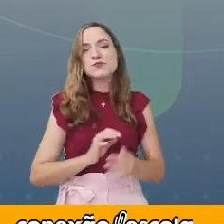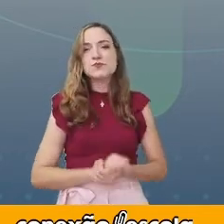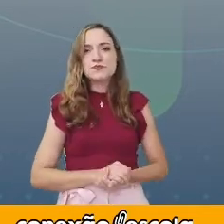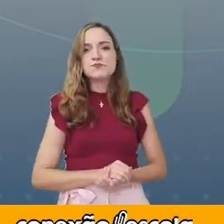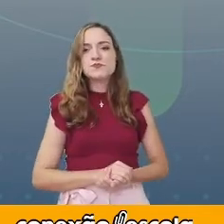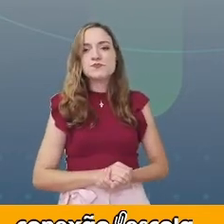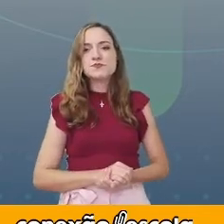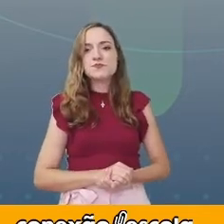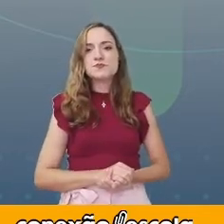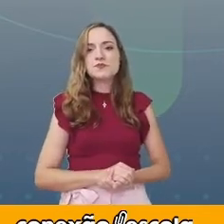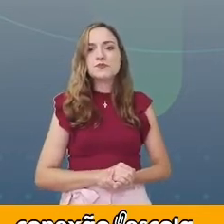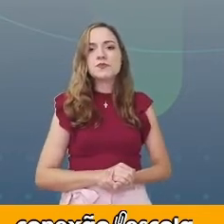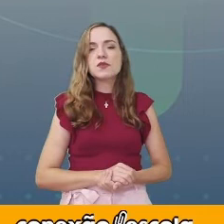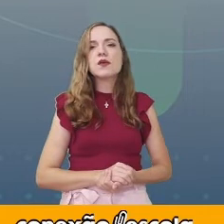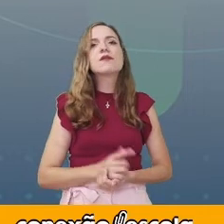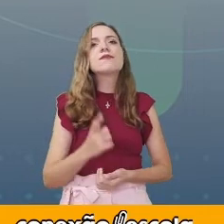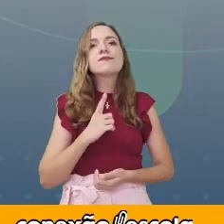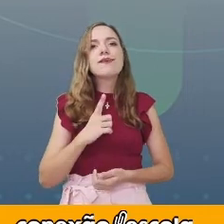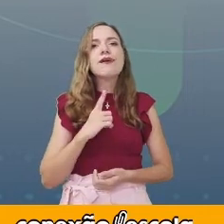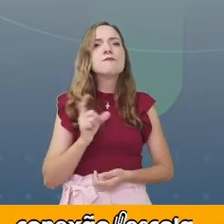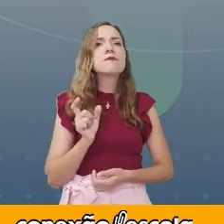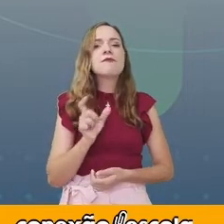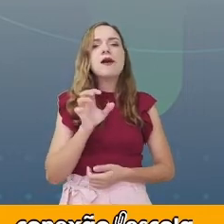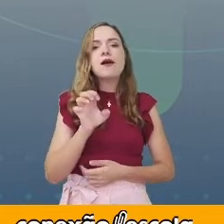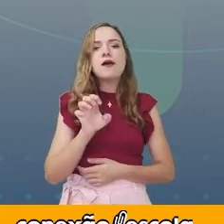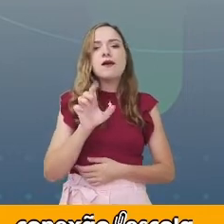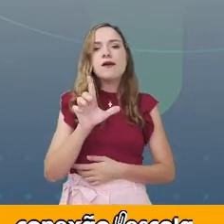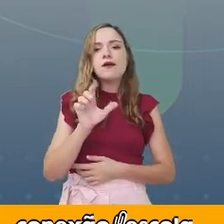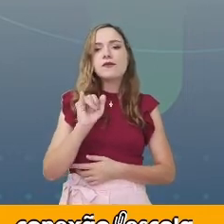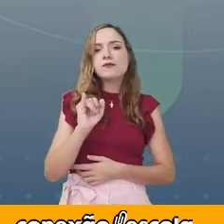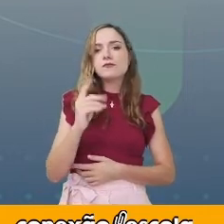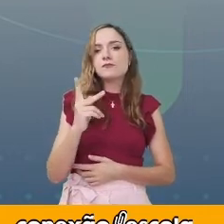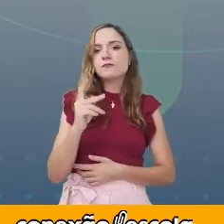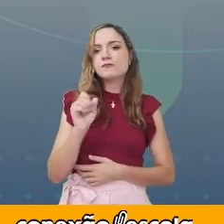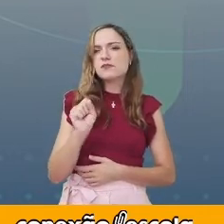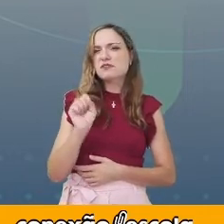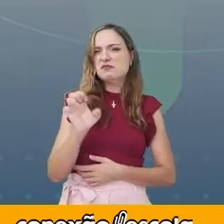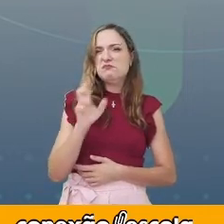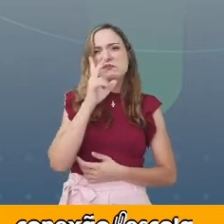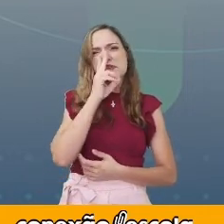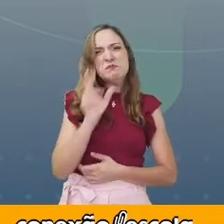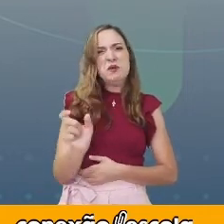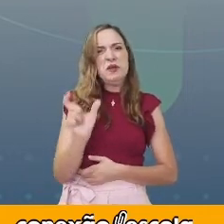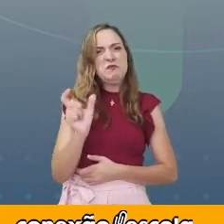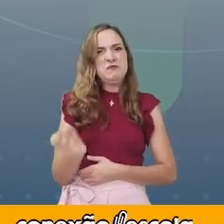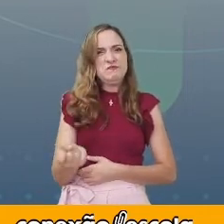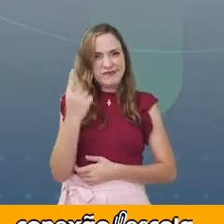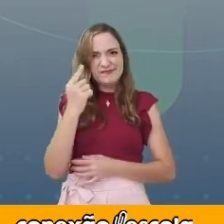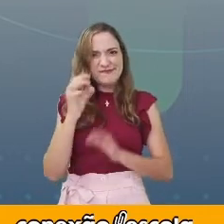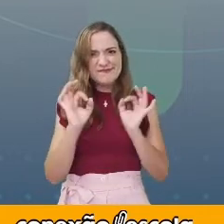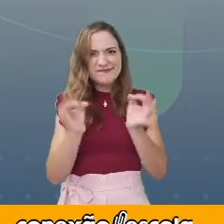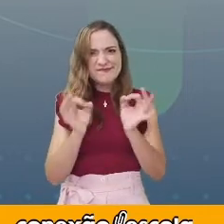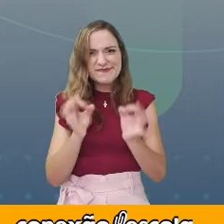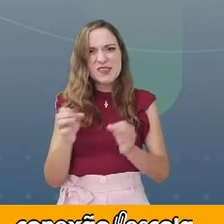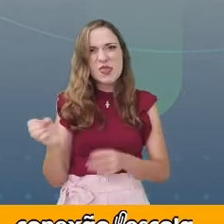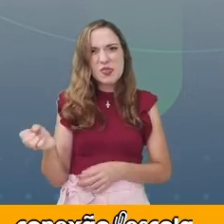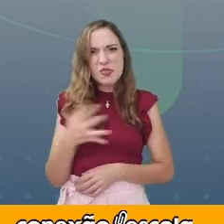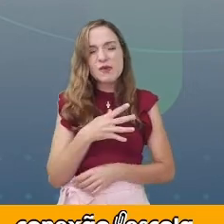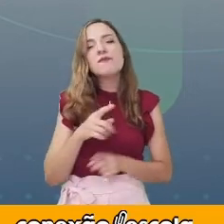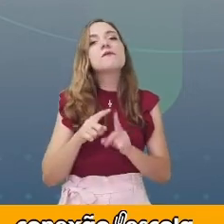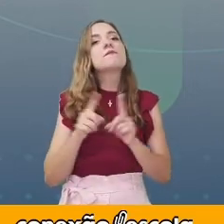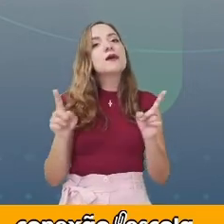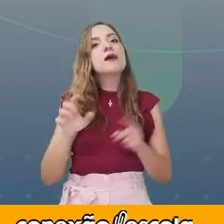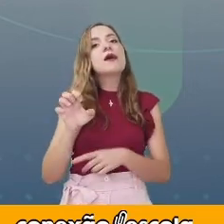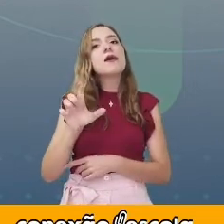Uma delas é a elipse. Nome talvez novo para você, né? Mas